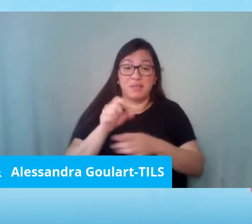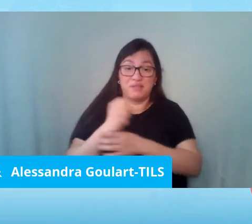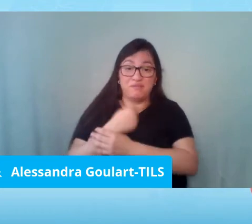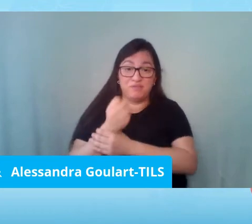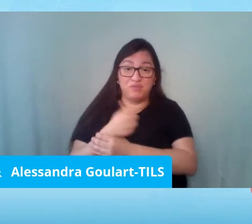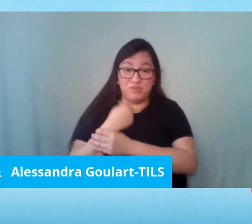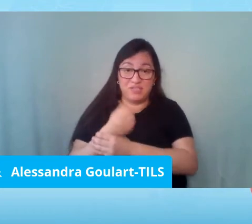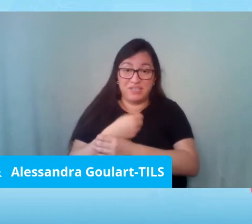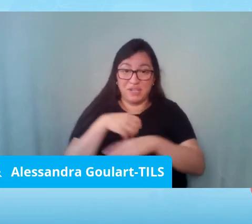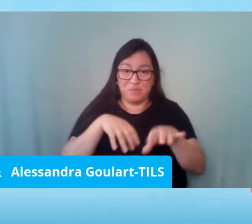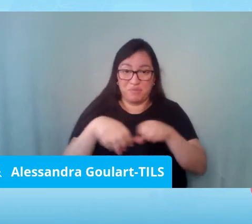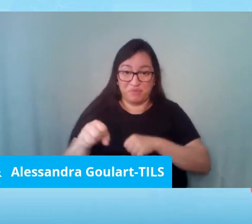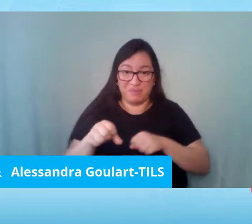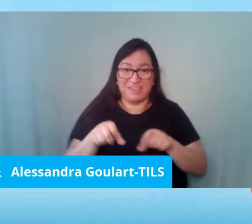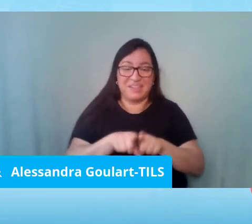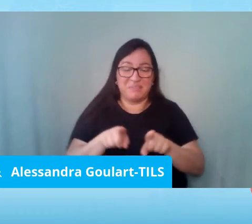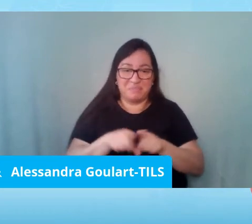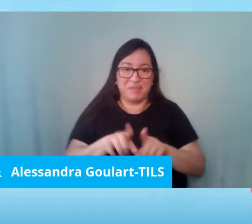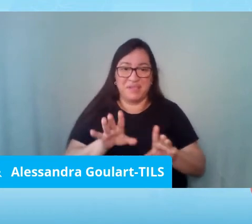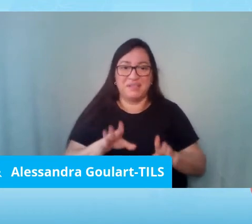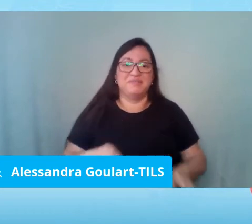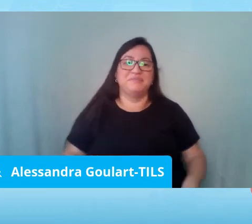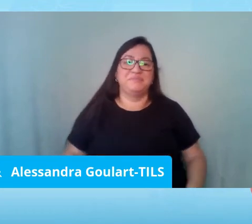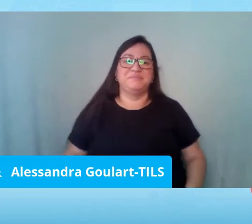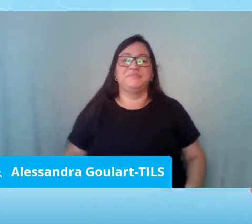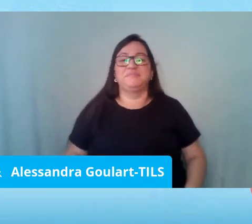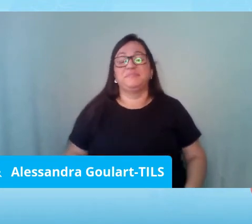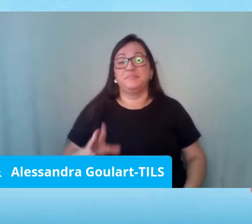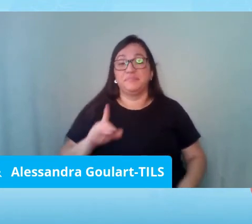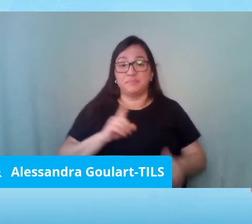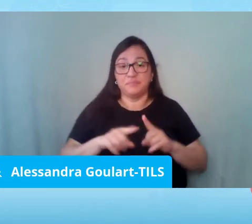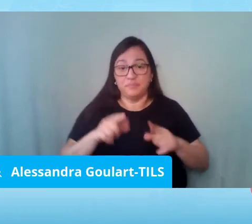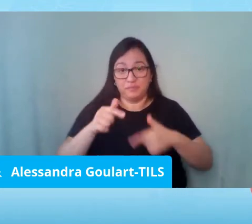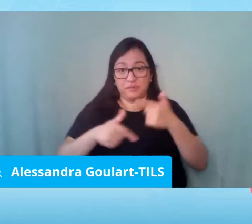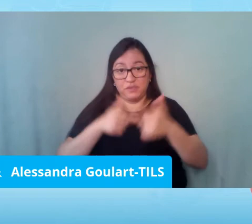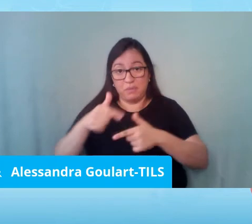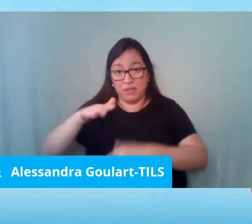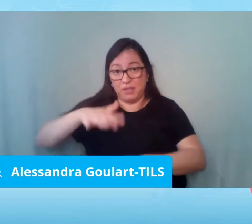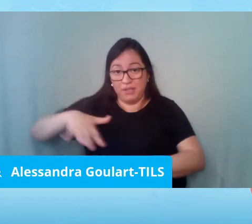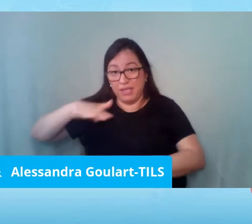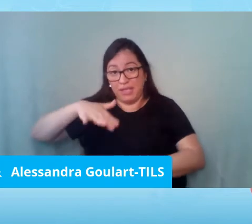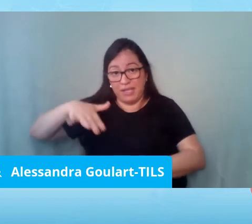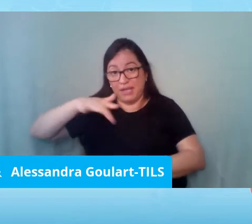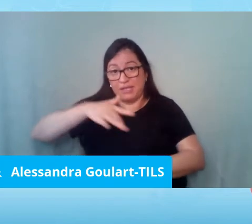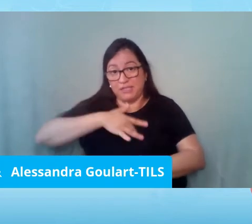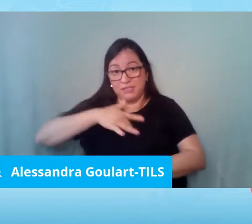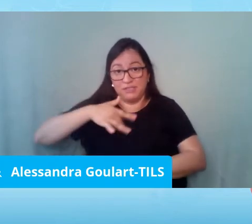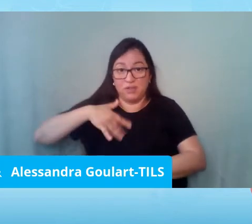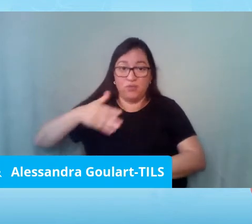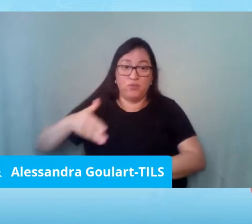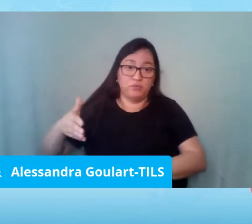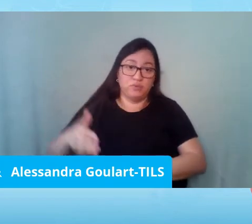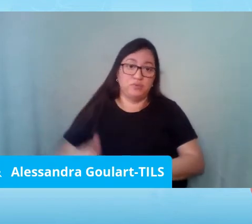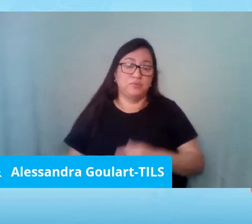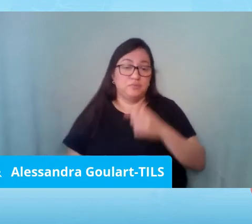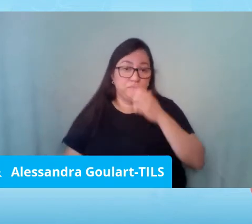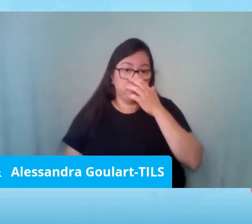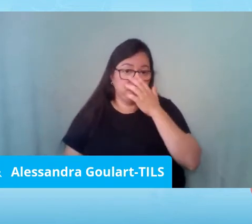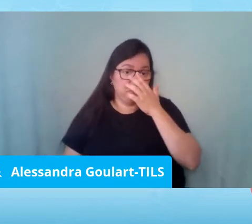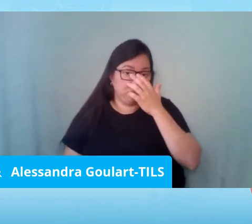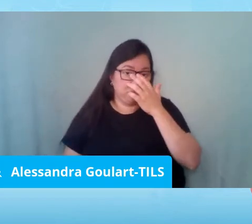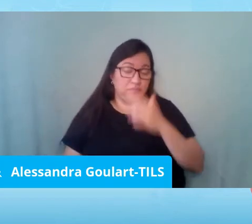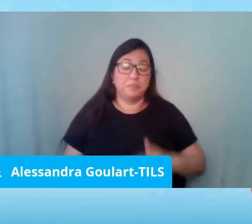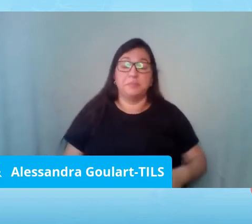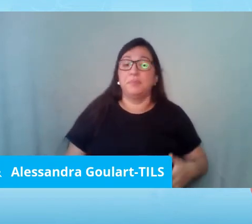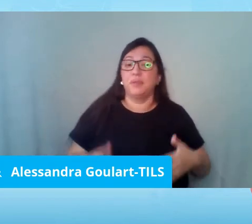mais profissional. Eu sou fisioterapeuta, mas trabalho como sanitarista na secretaria. Os conselhos profissionais e